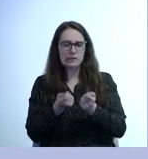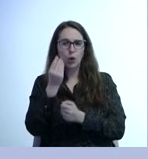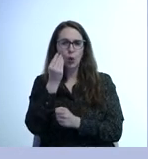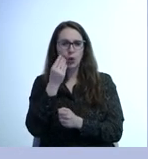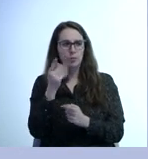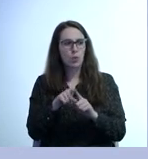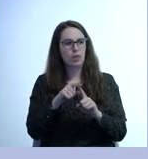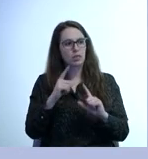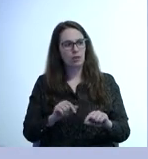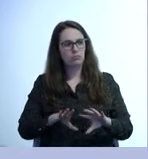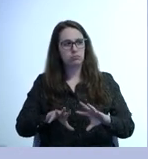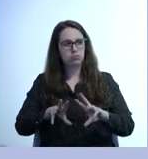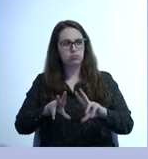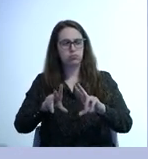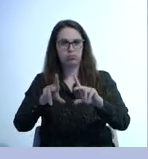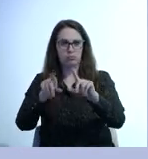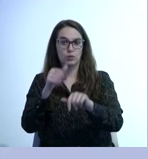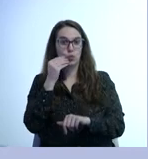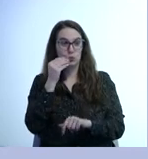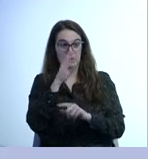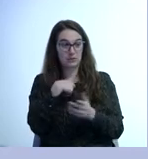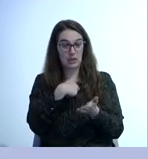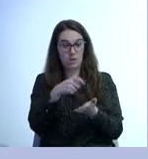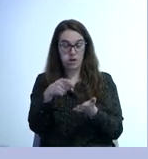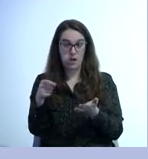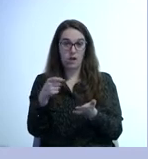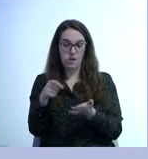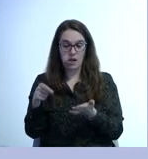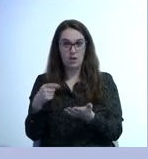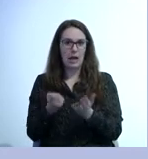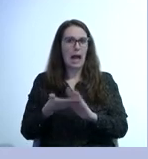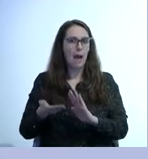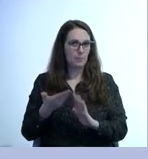uma progressão que, através do esquiço, ganha, acelera.